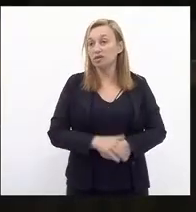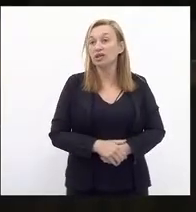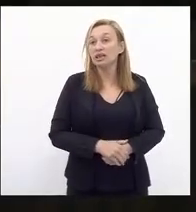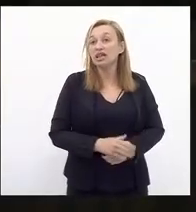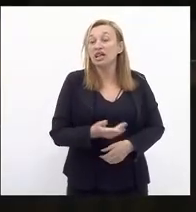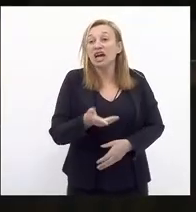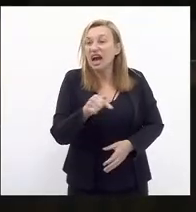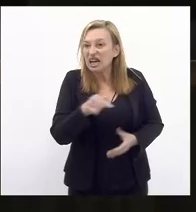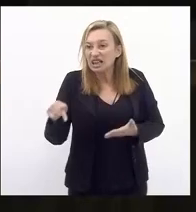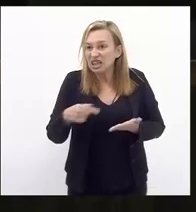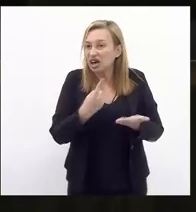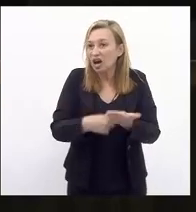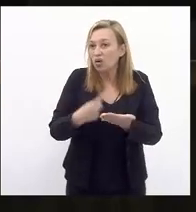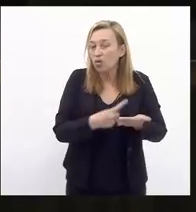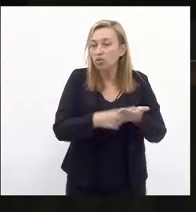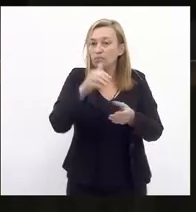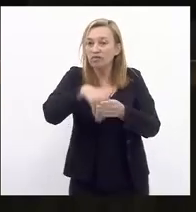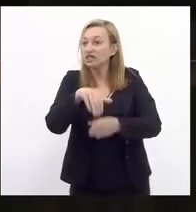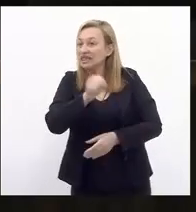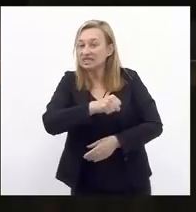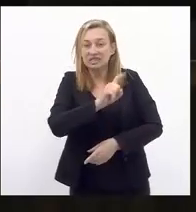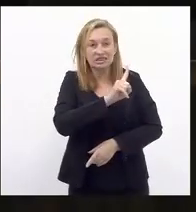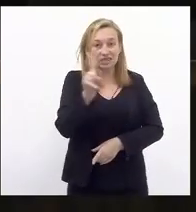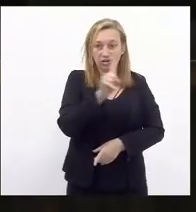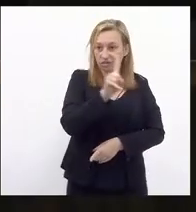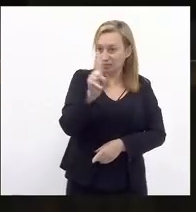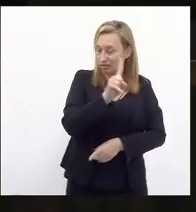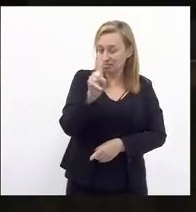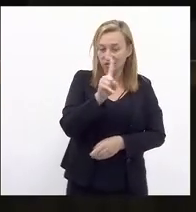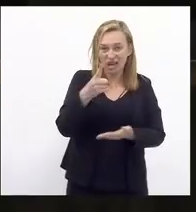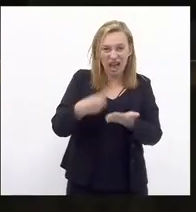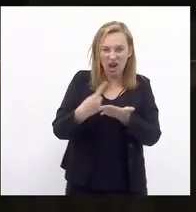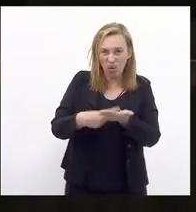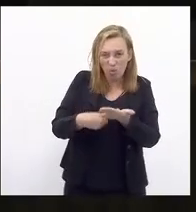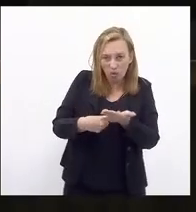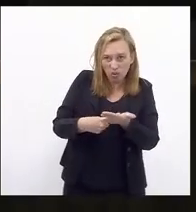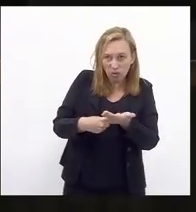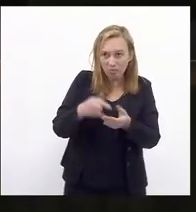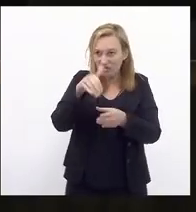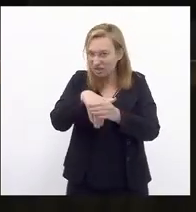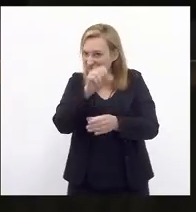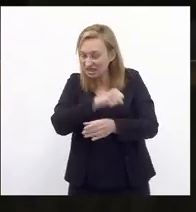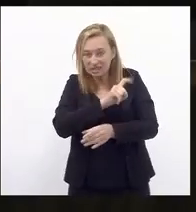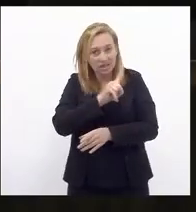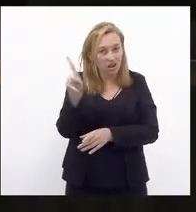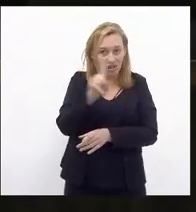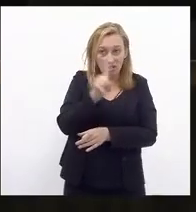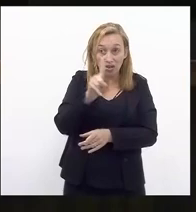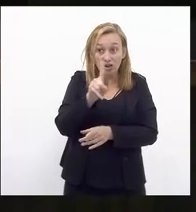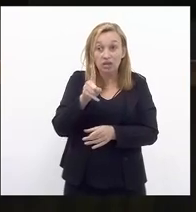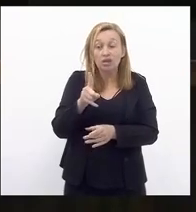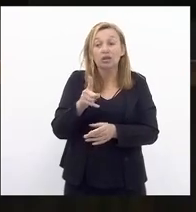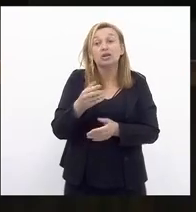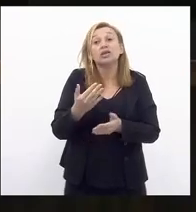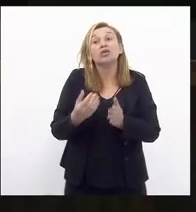que aqui ninguém fez acordo para votar sim e nós não precisamos acordo para ninguém botar assim nós costuramos um texto uma